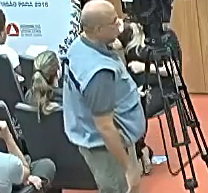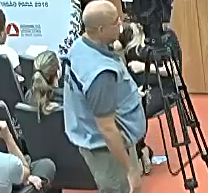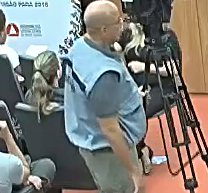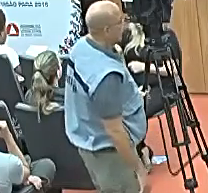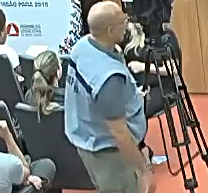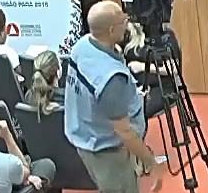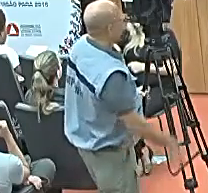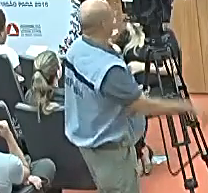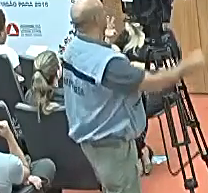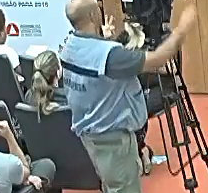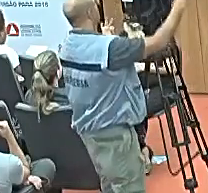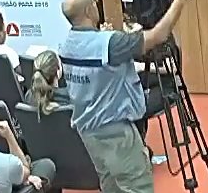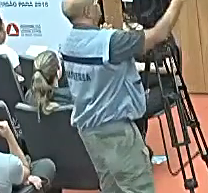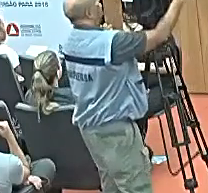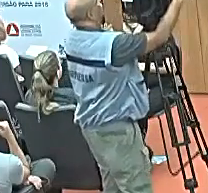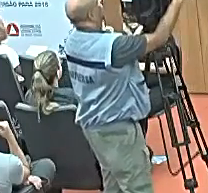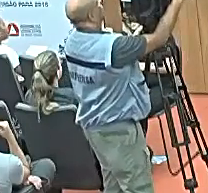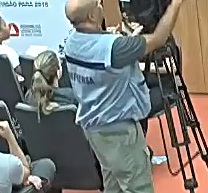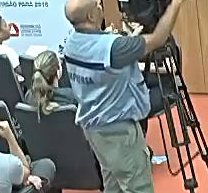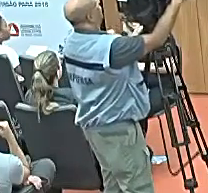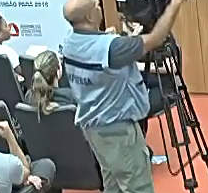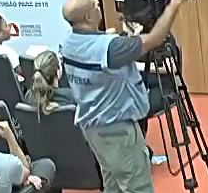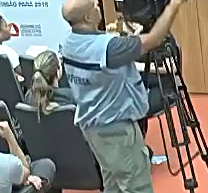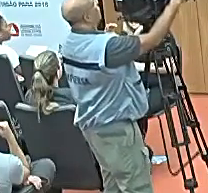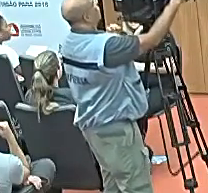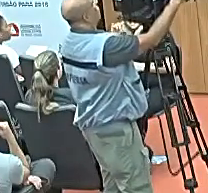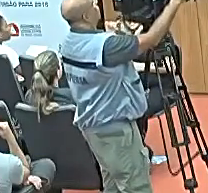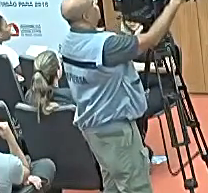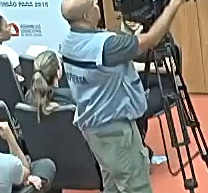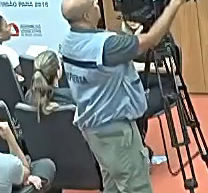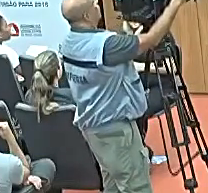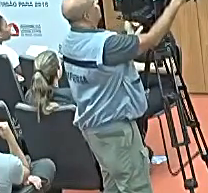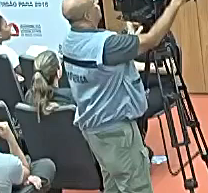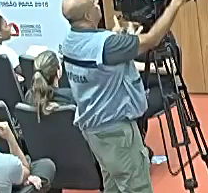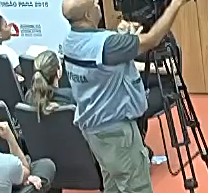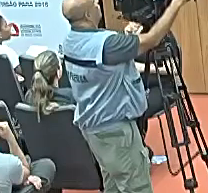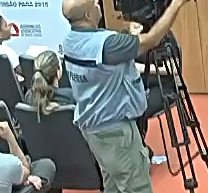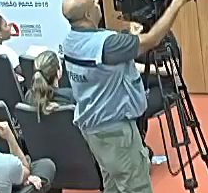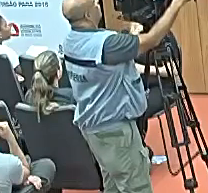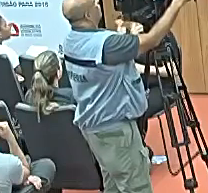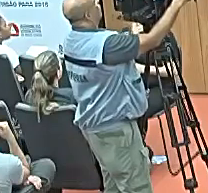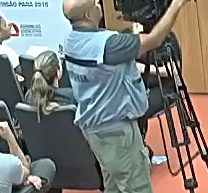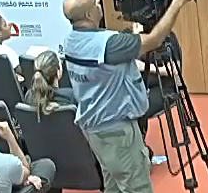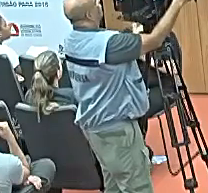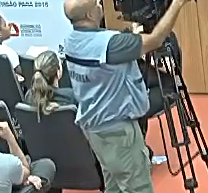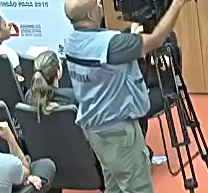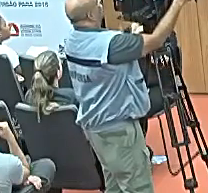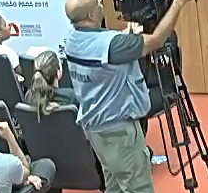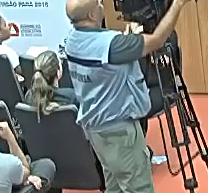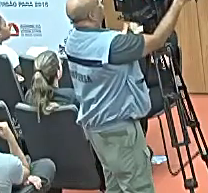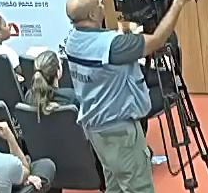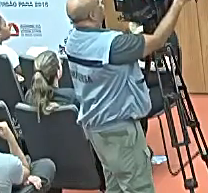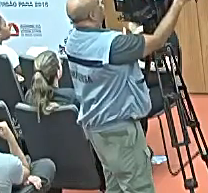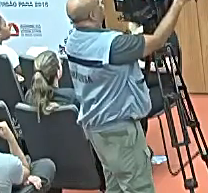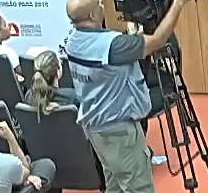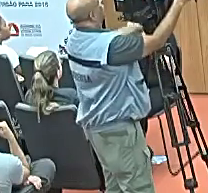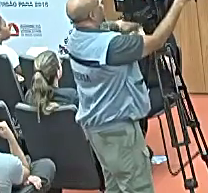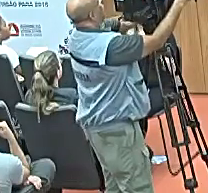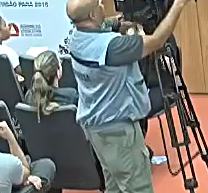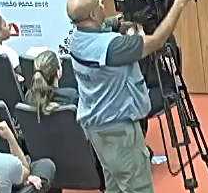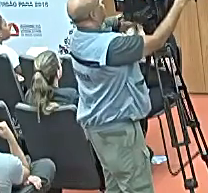estamos aqui nós não queremos mais retrocesso então eu